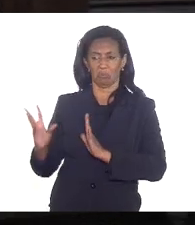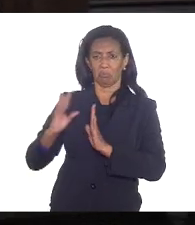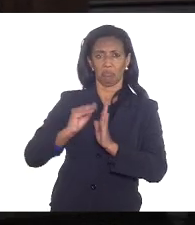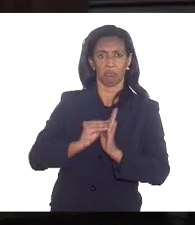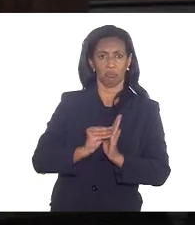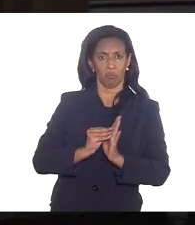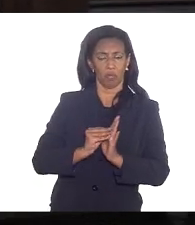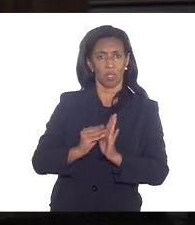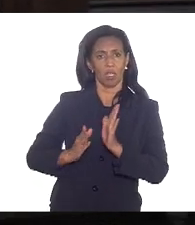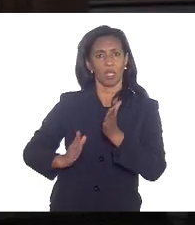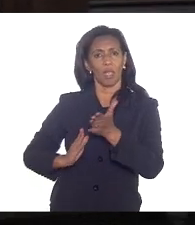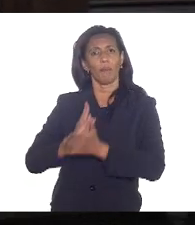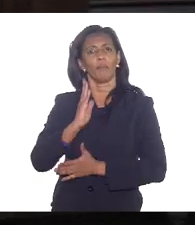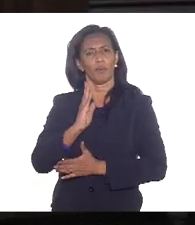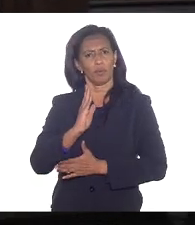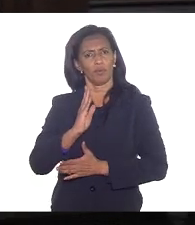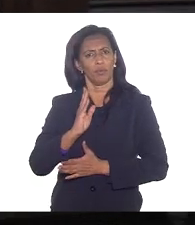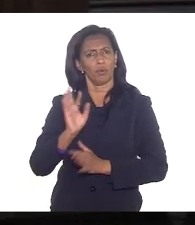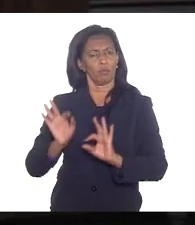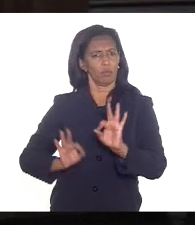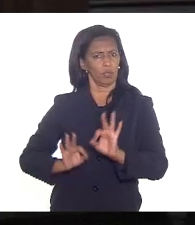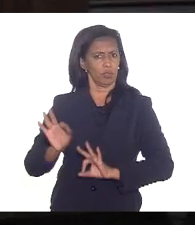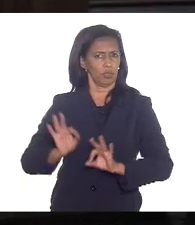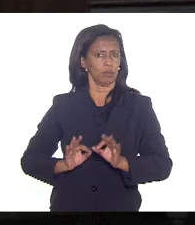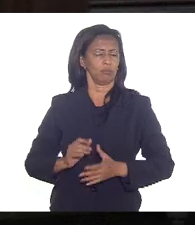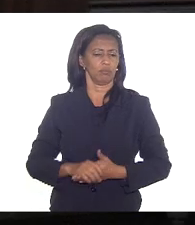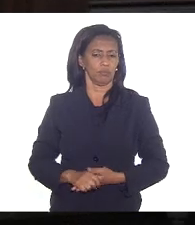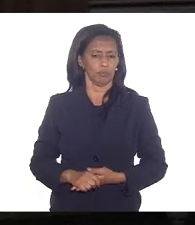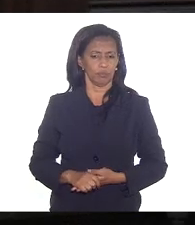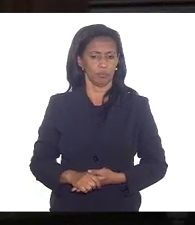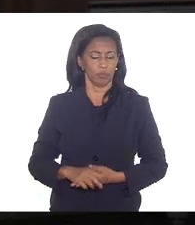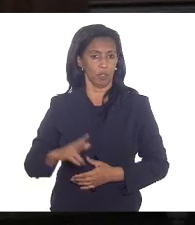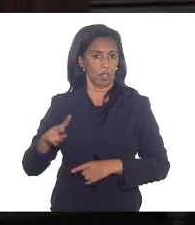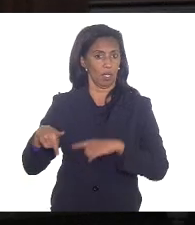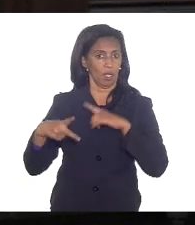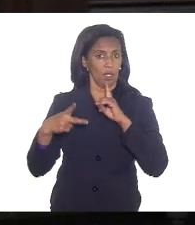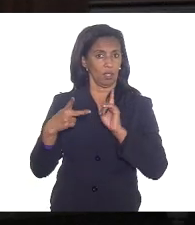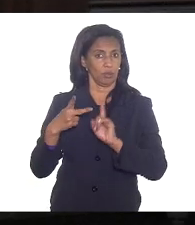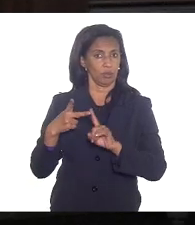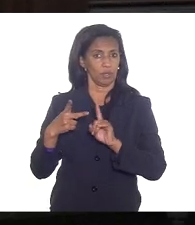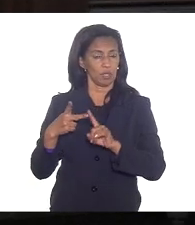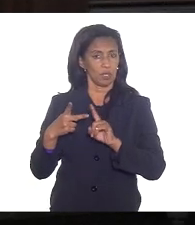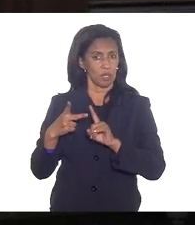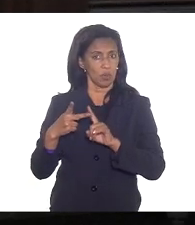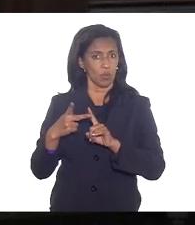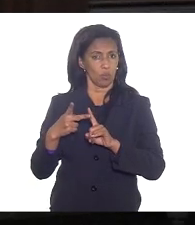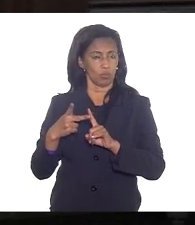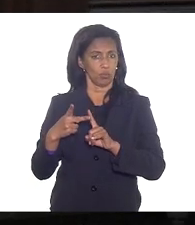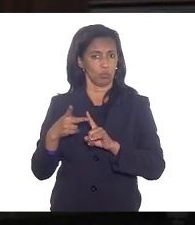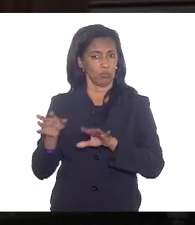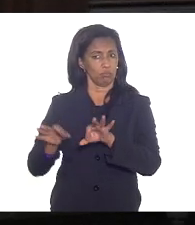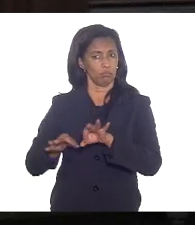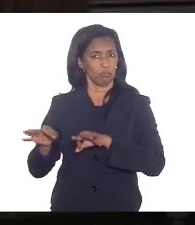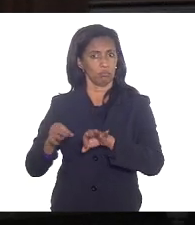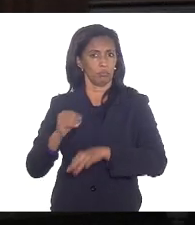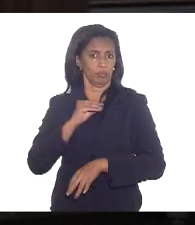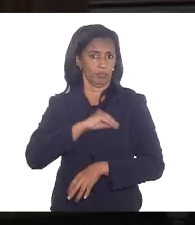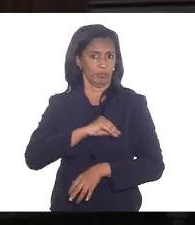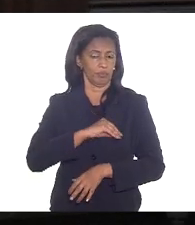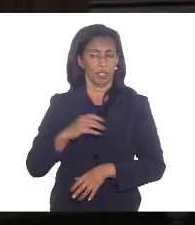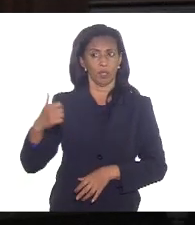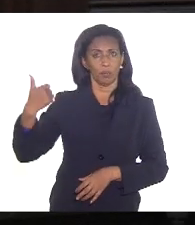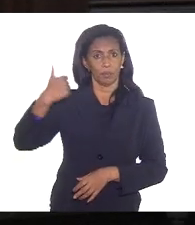e aprovou o projeto e era o segundo planta Carlos salário no